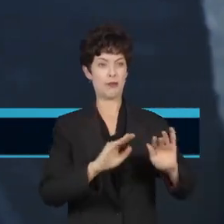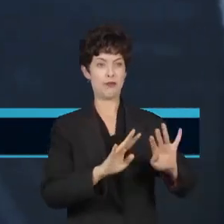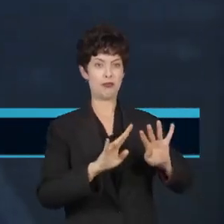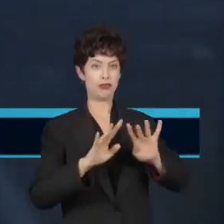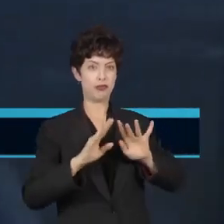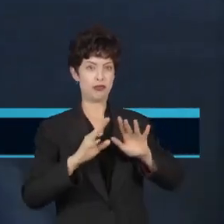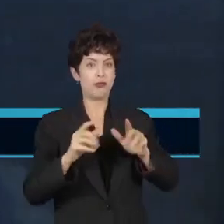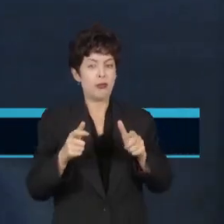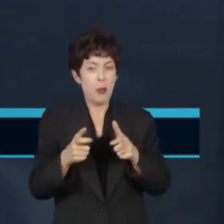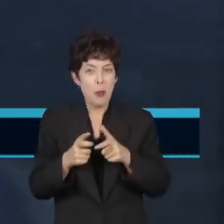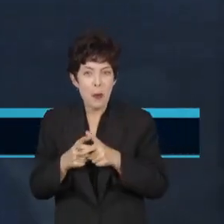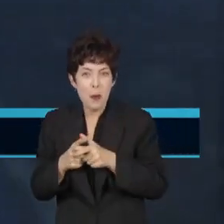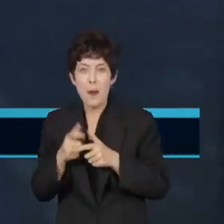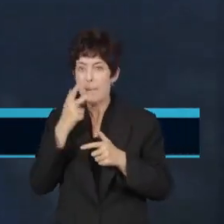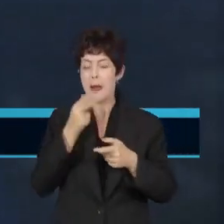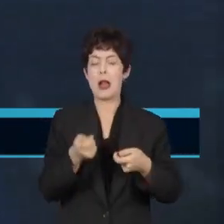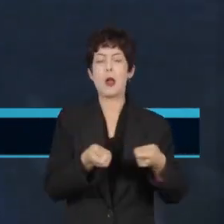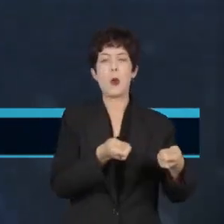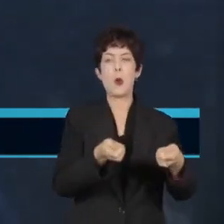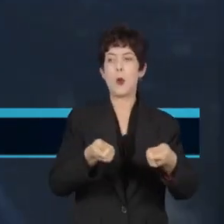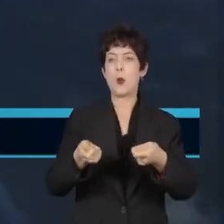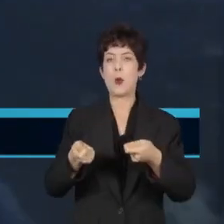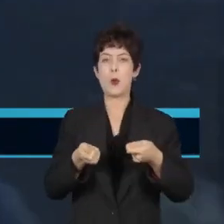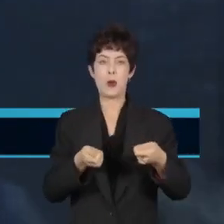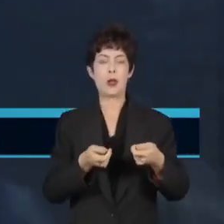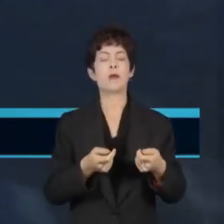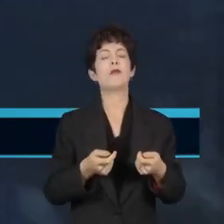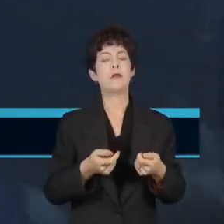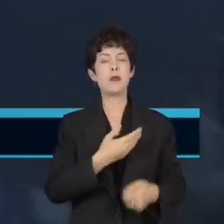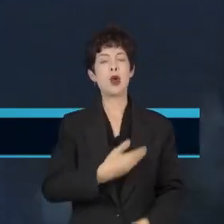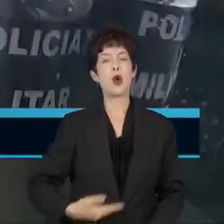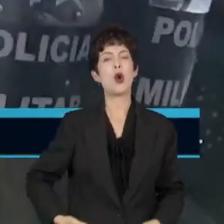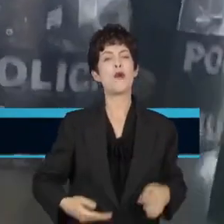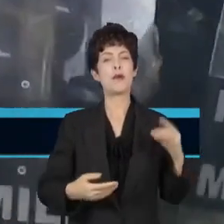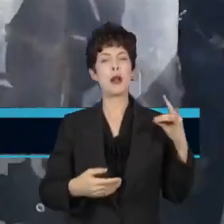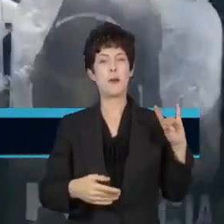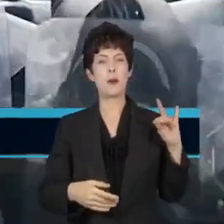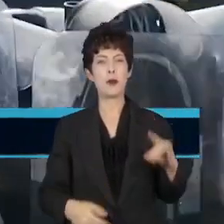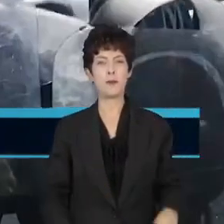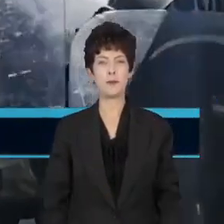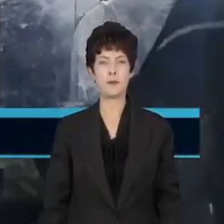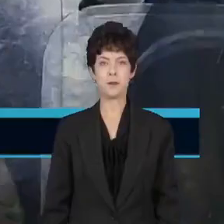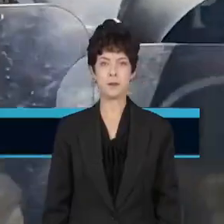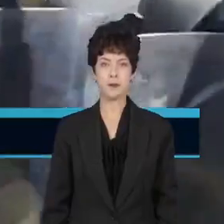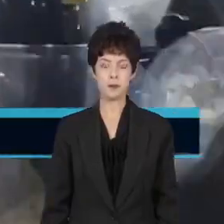momento, a situação parece estar controlada pelo governo boliviano.